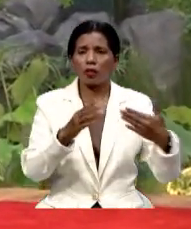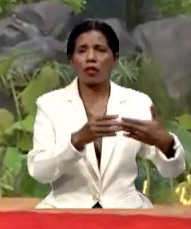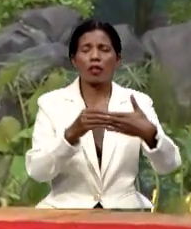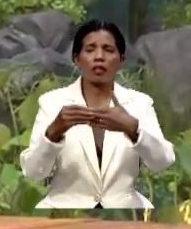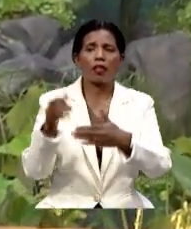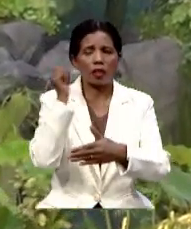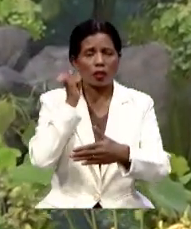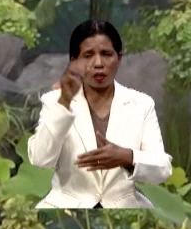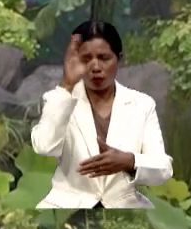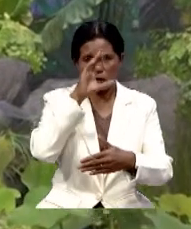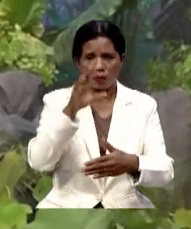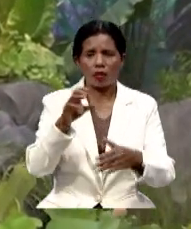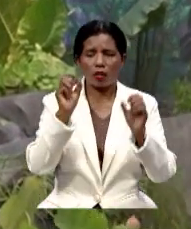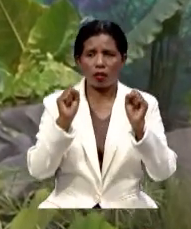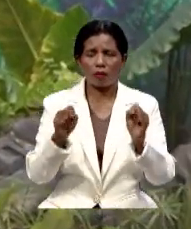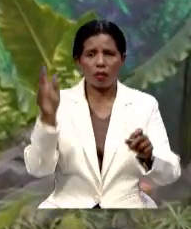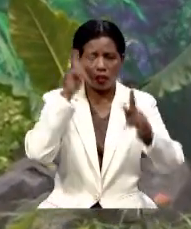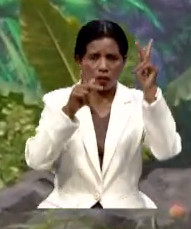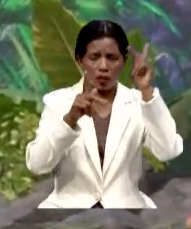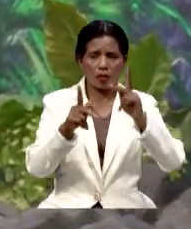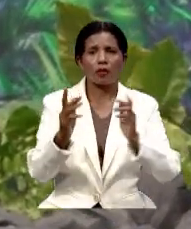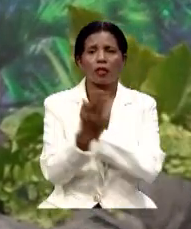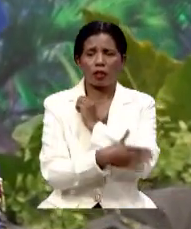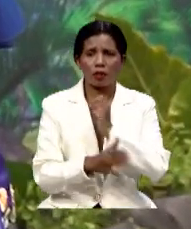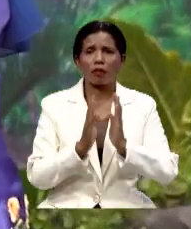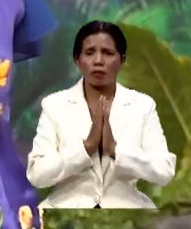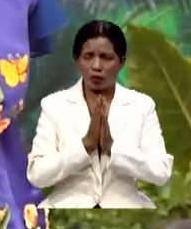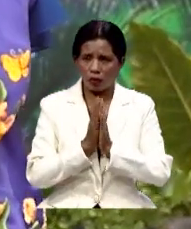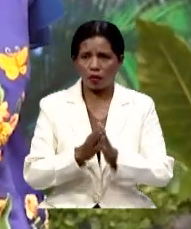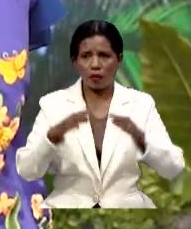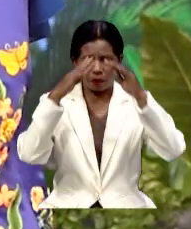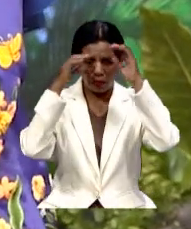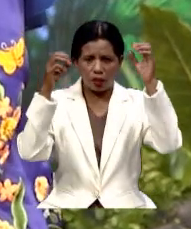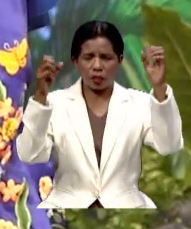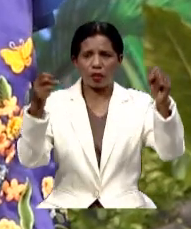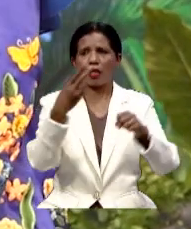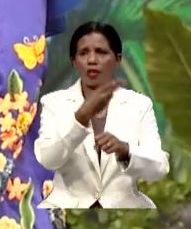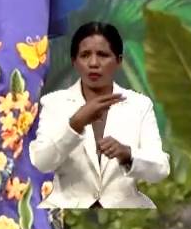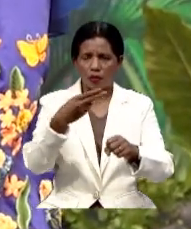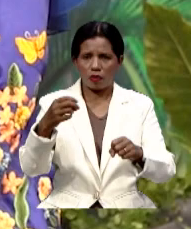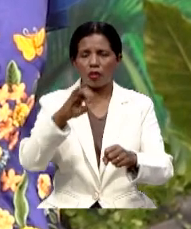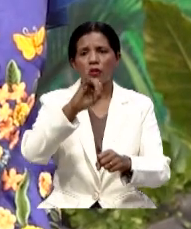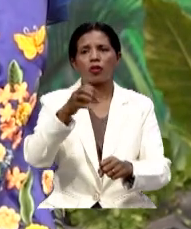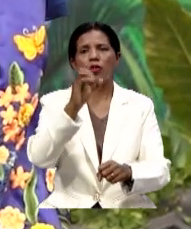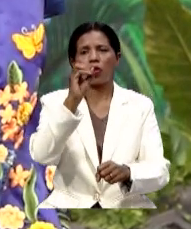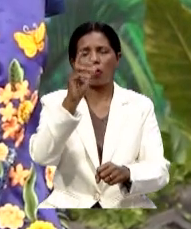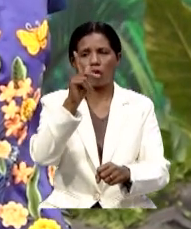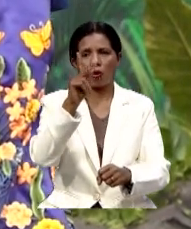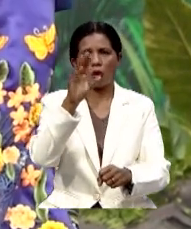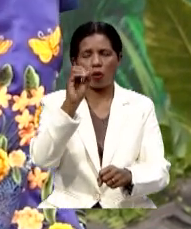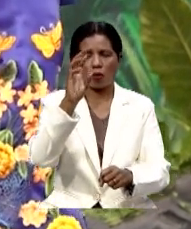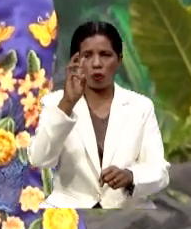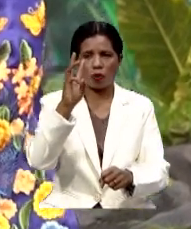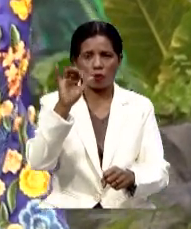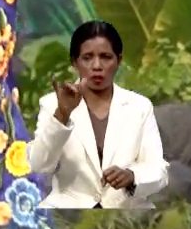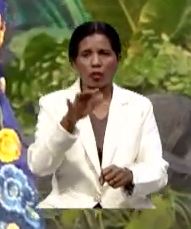ASEAN, atubuca solução ba caso Myanmar. No nemos presidente da República Indonésia Joko Widodo, russo nação